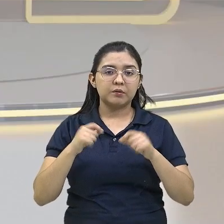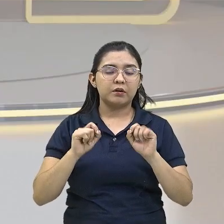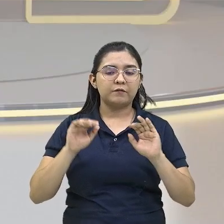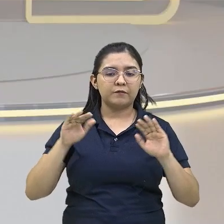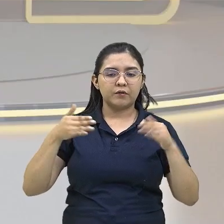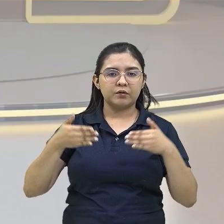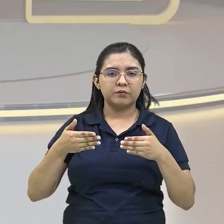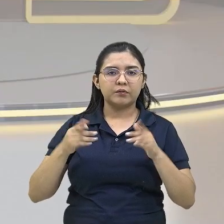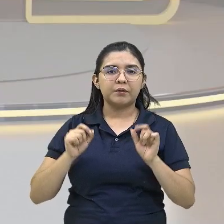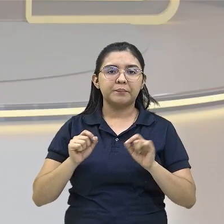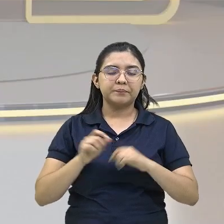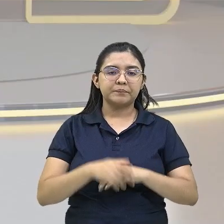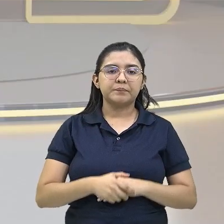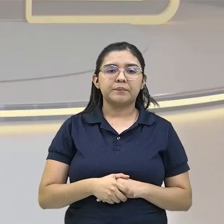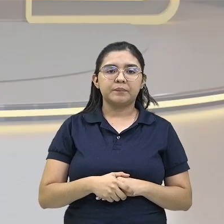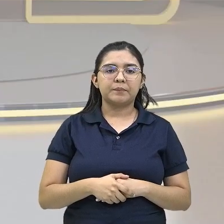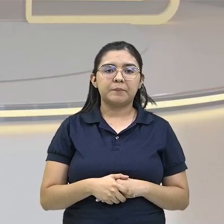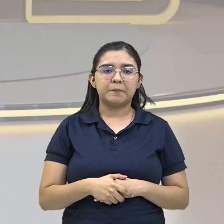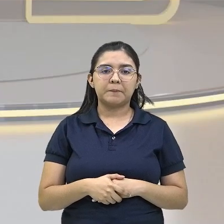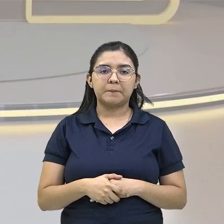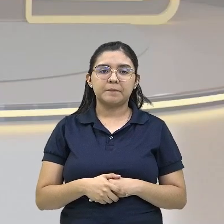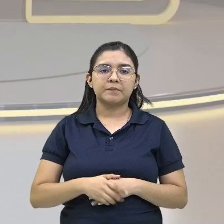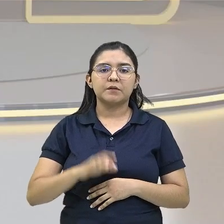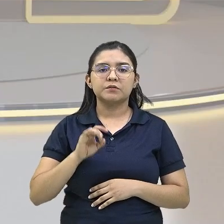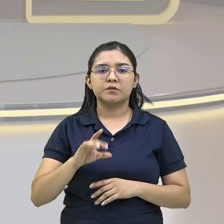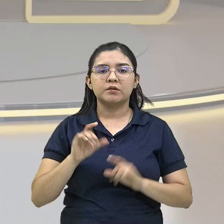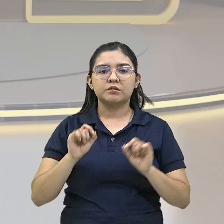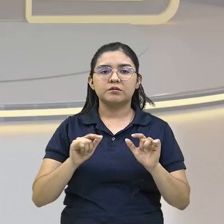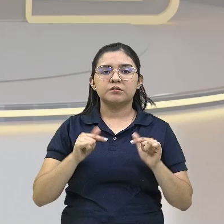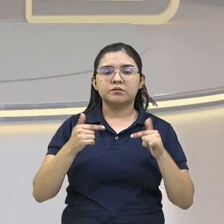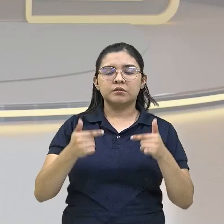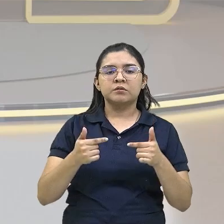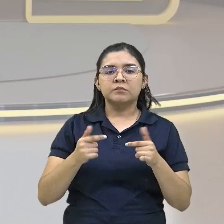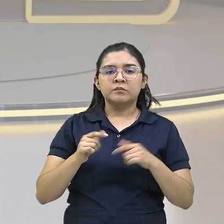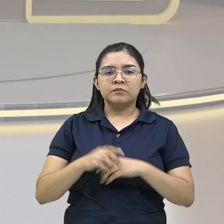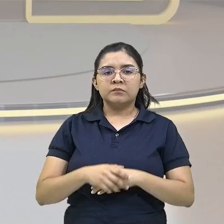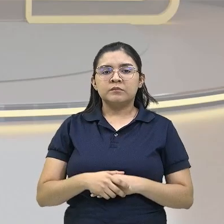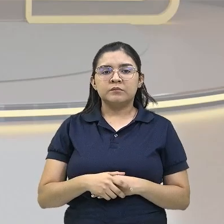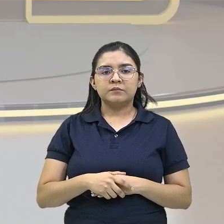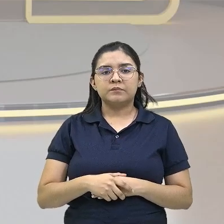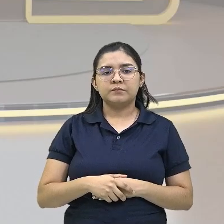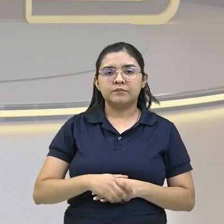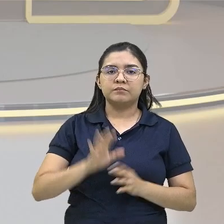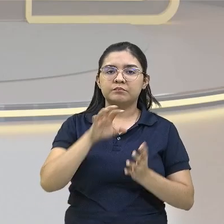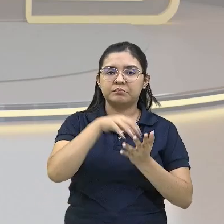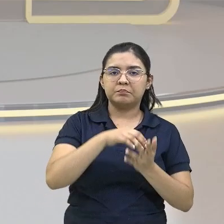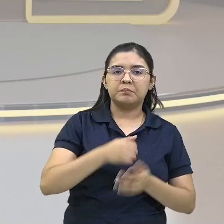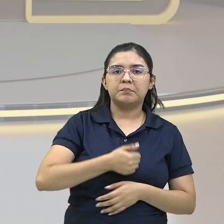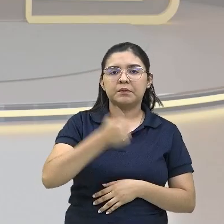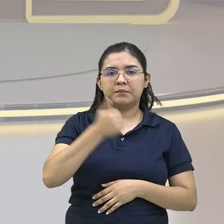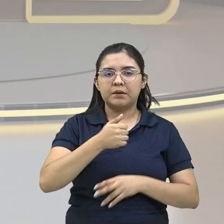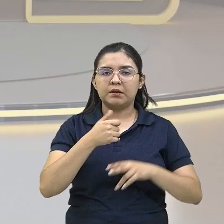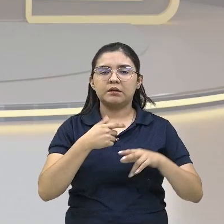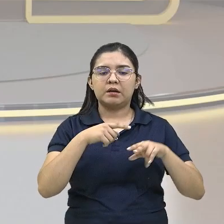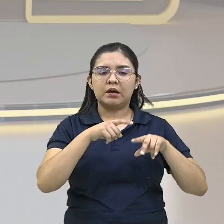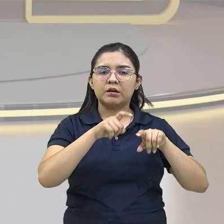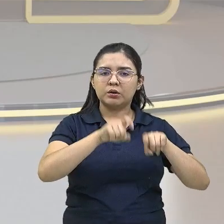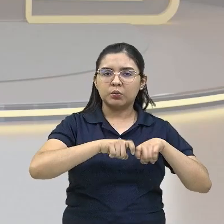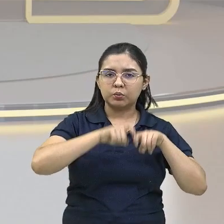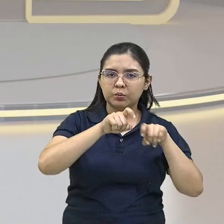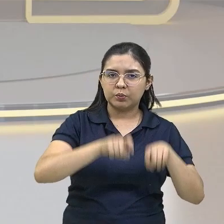centradas ali apenas nas atividades do setor primário, de pequenas atividades da